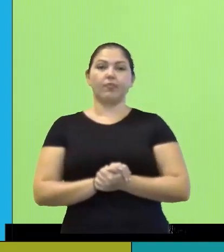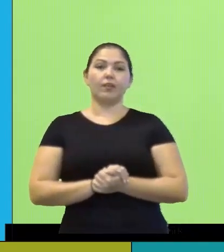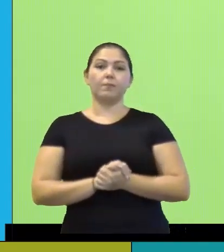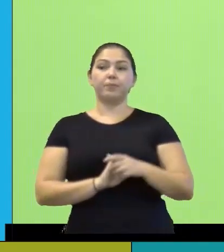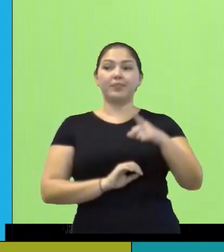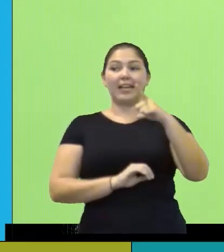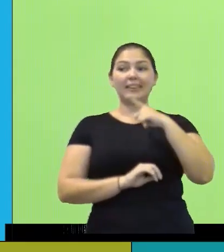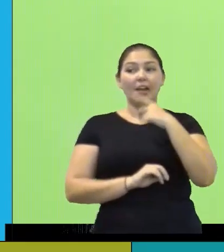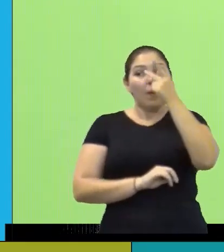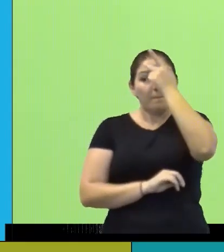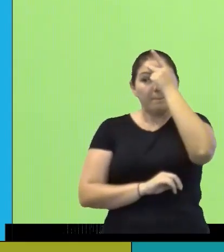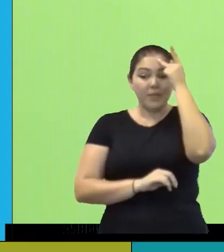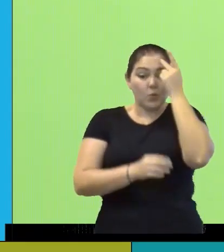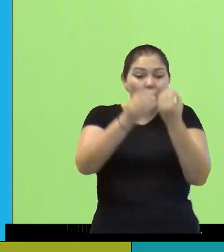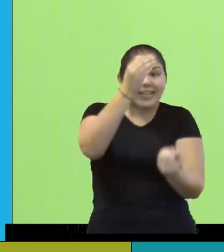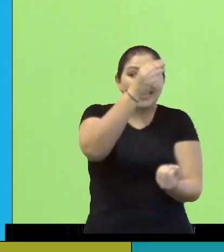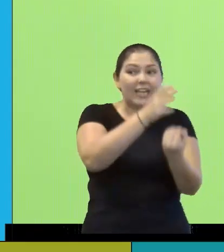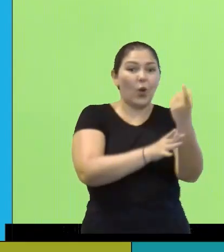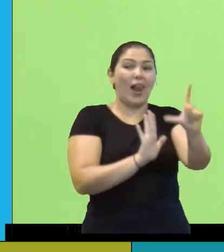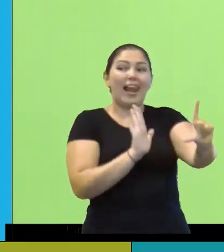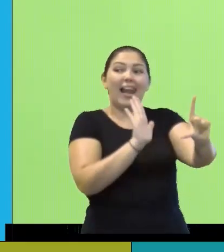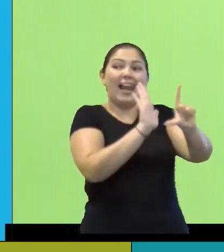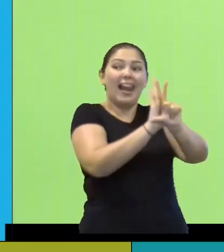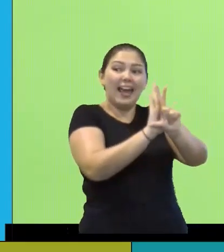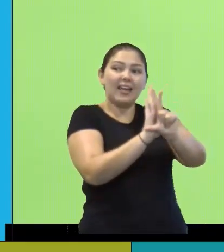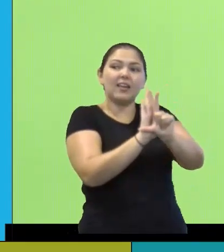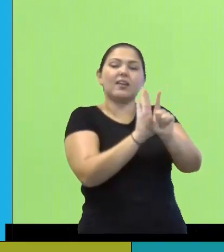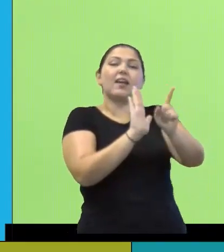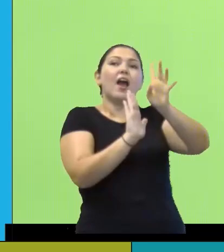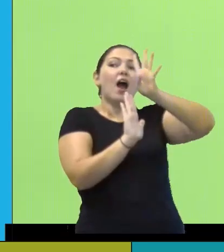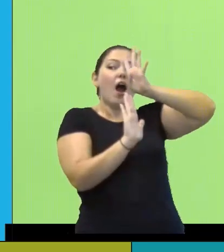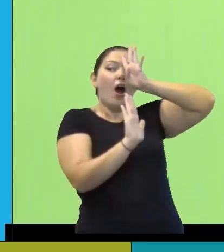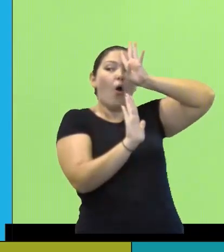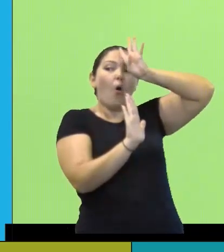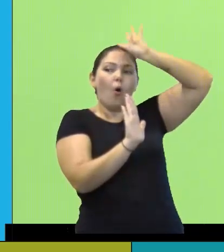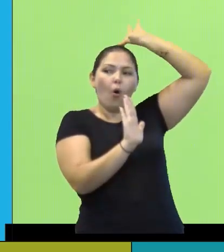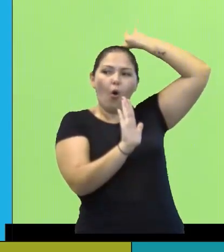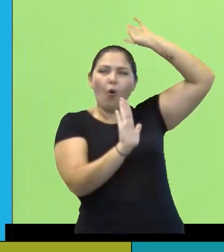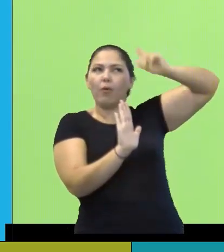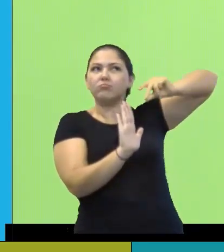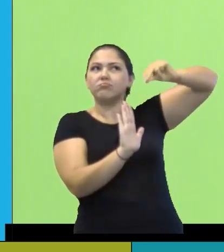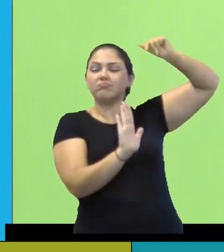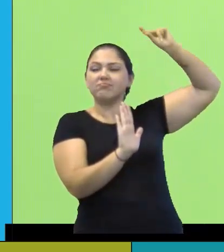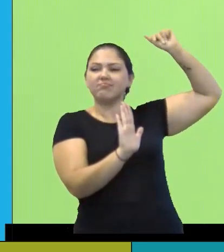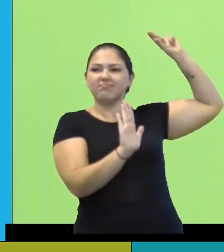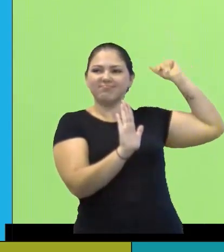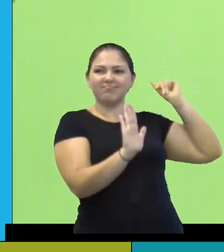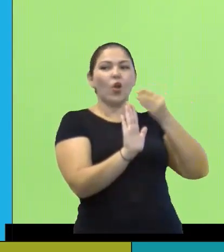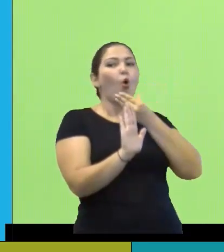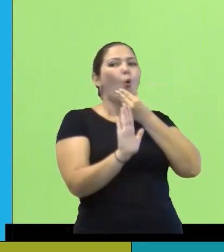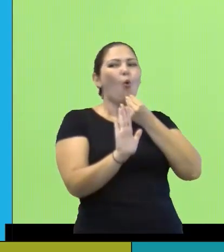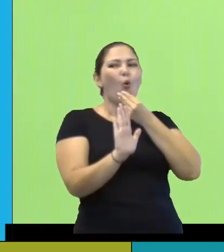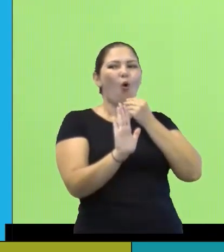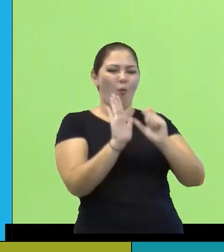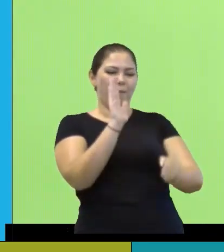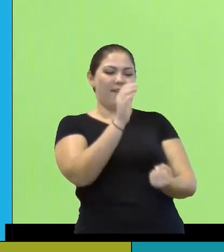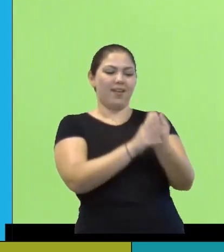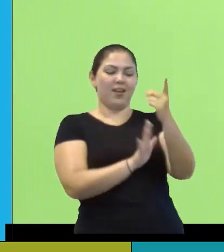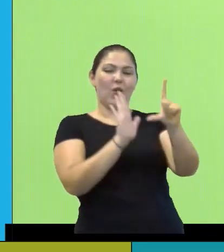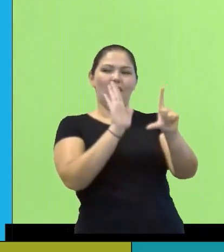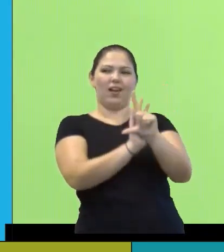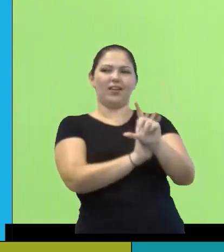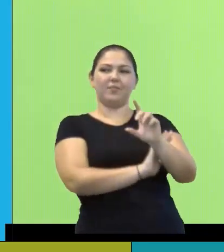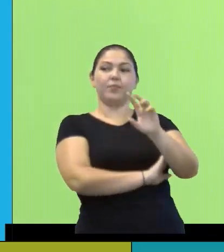legisladores que Roma teve. Quando Roma deixou de ser império e se transformou em